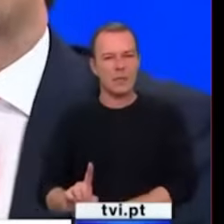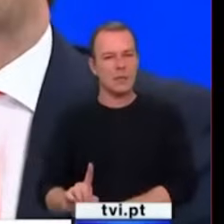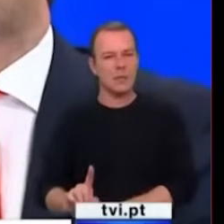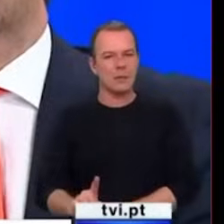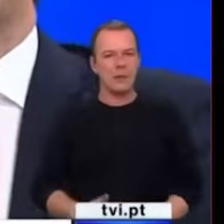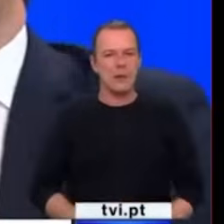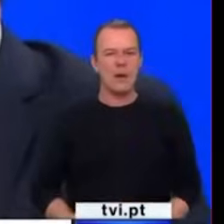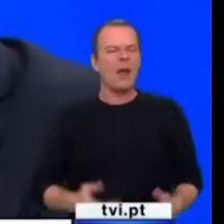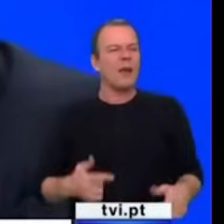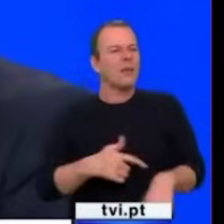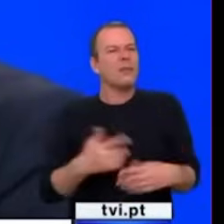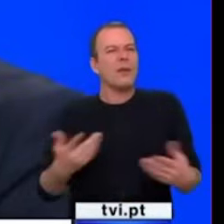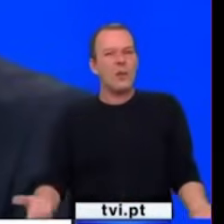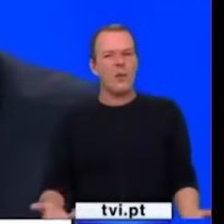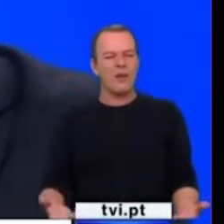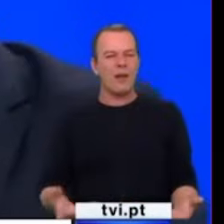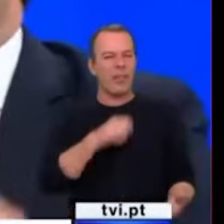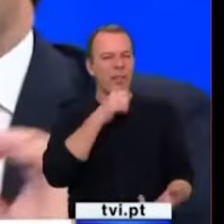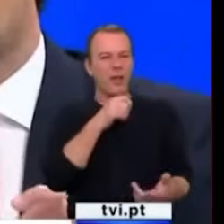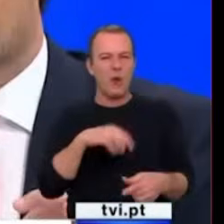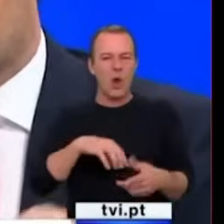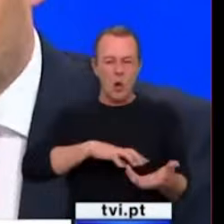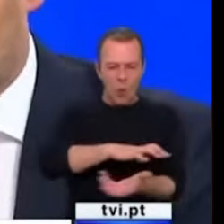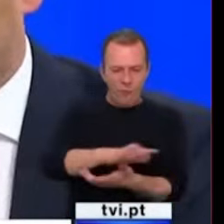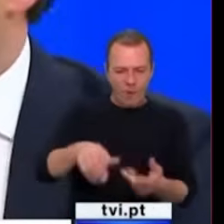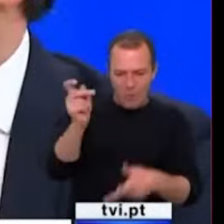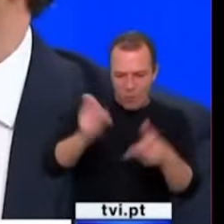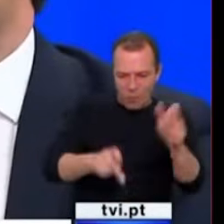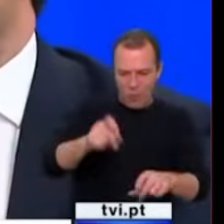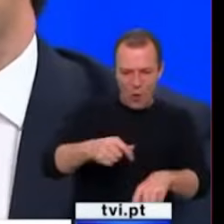Nito todas estas